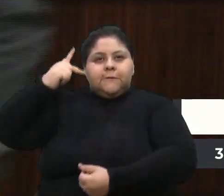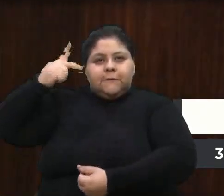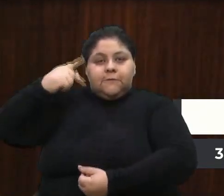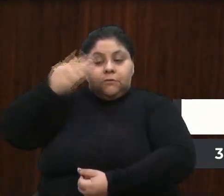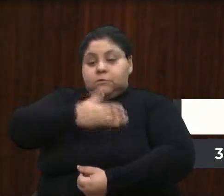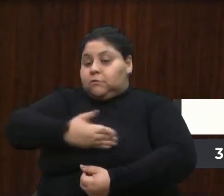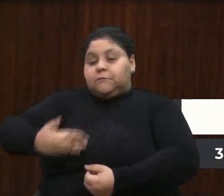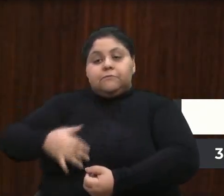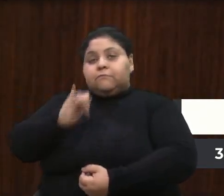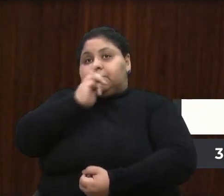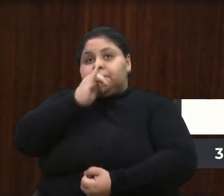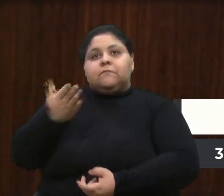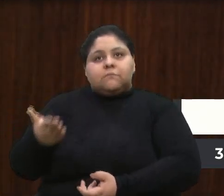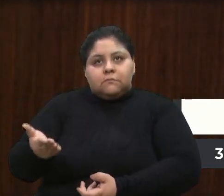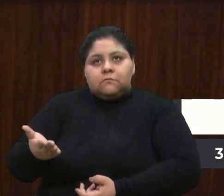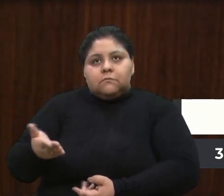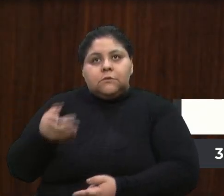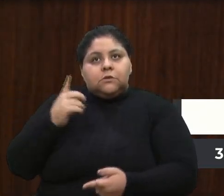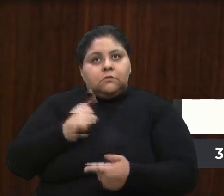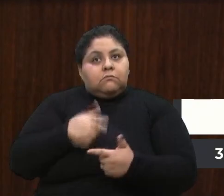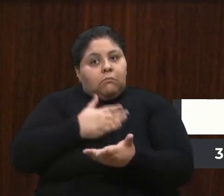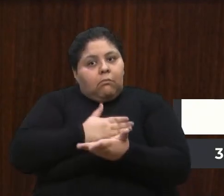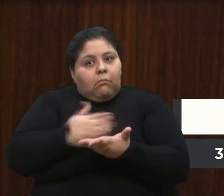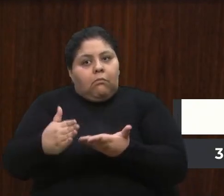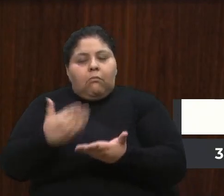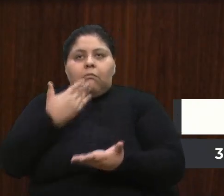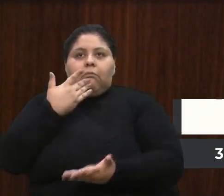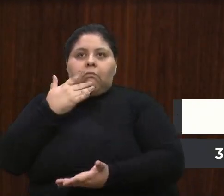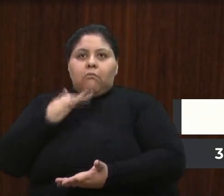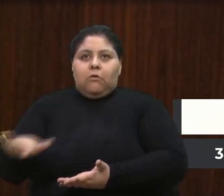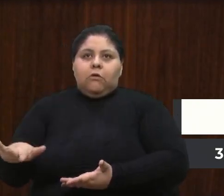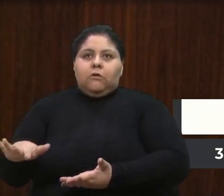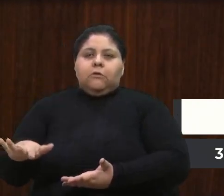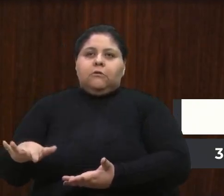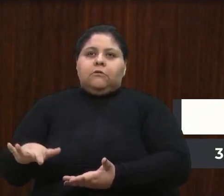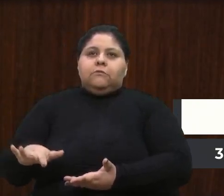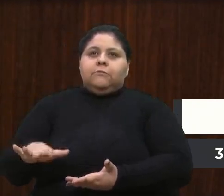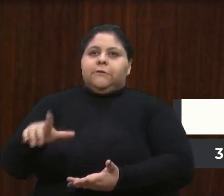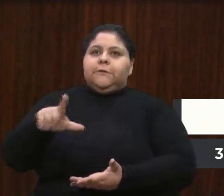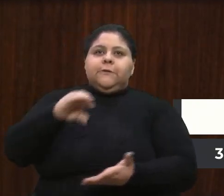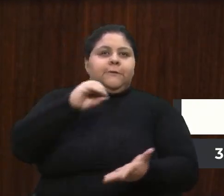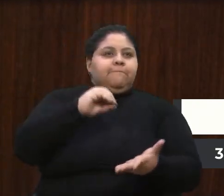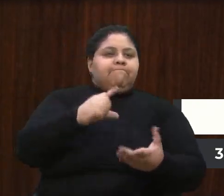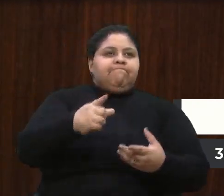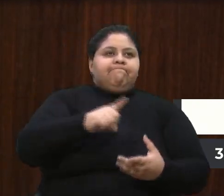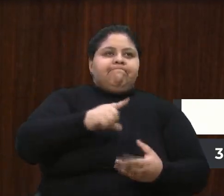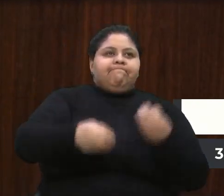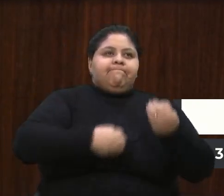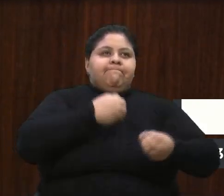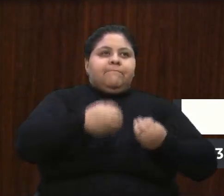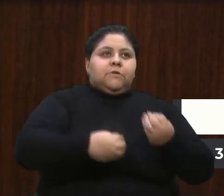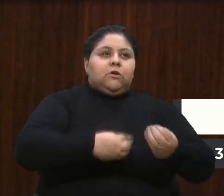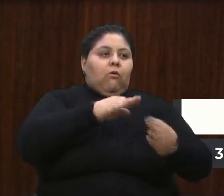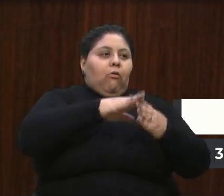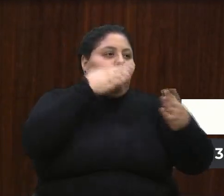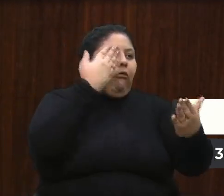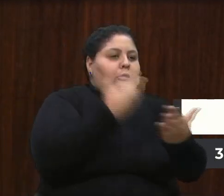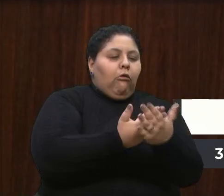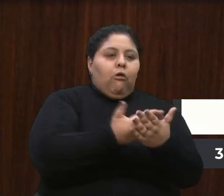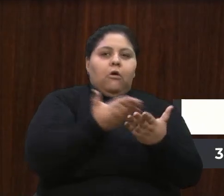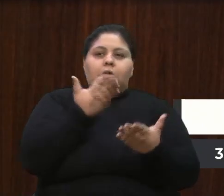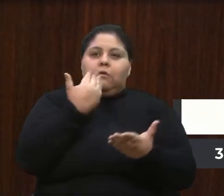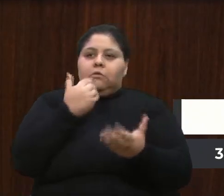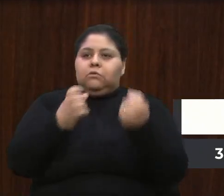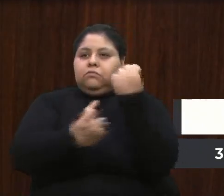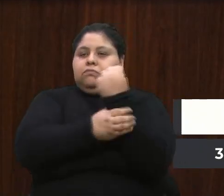por exemplo. Porque a partir do momento em que uma criança não tem condições de uma escola, de uma alimentação, de uma segurança